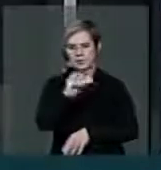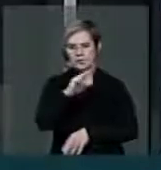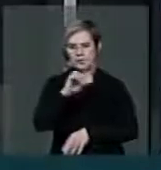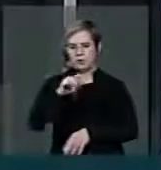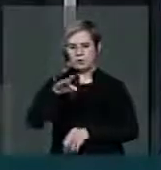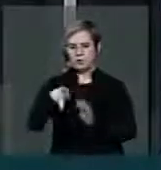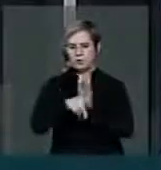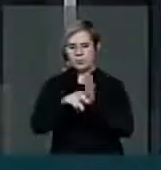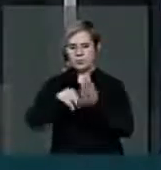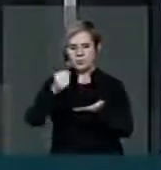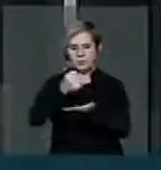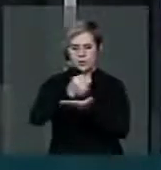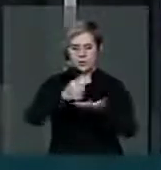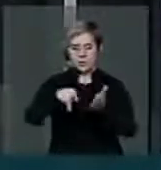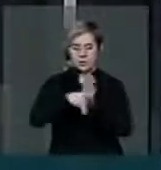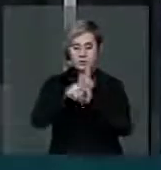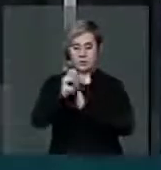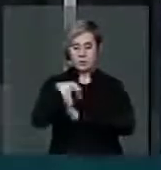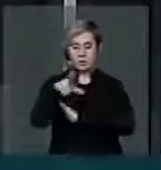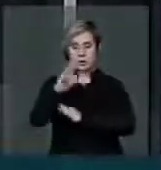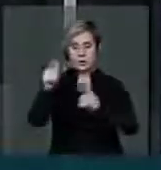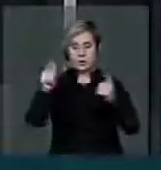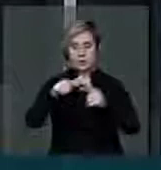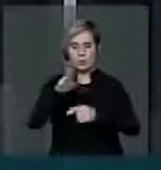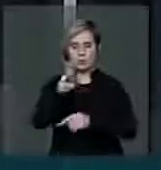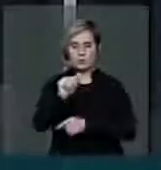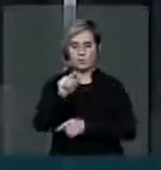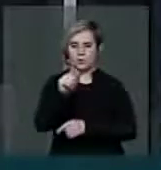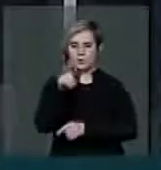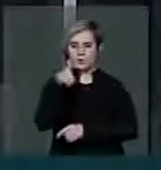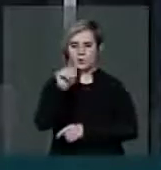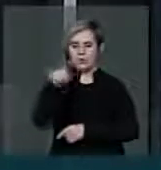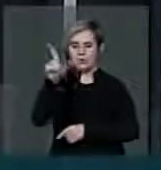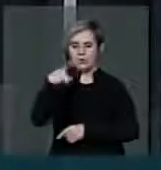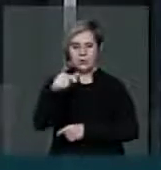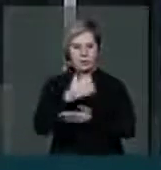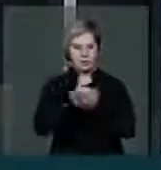Bagdá, logo que iniciou aqui essa guerra suja.